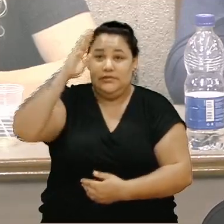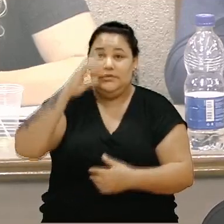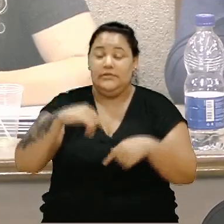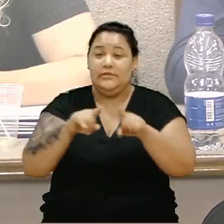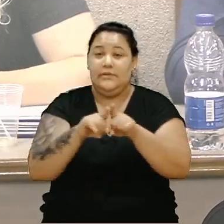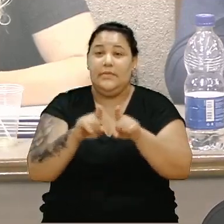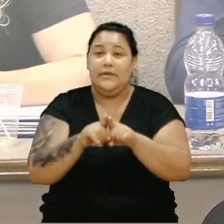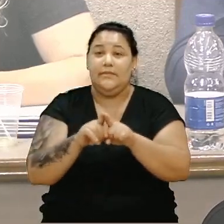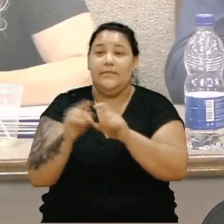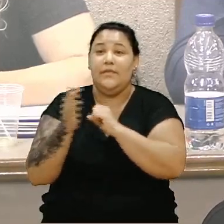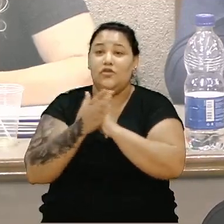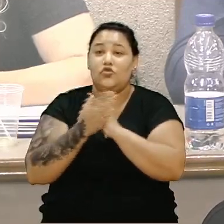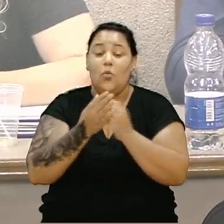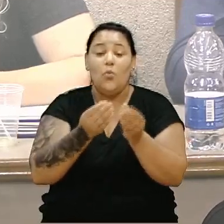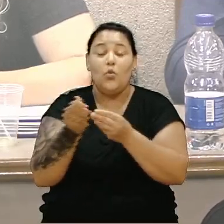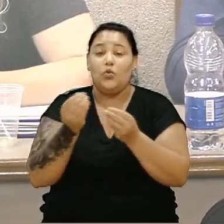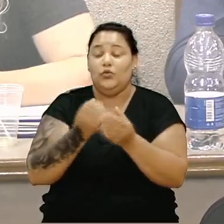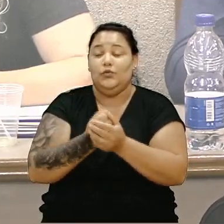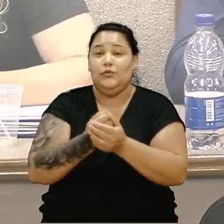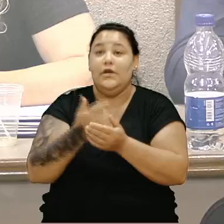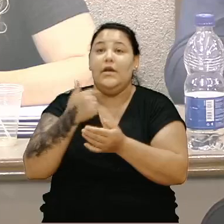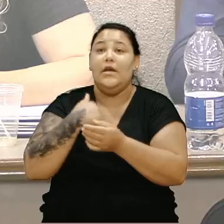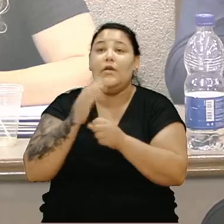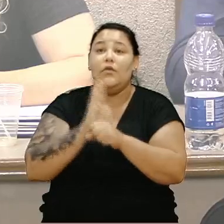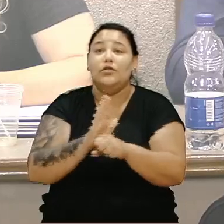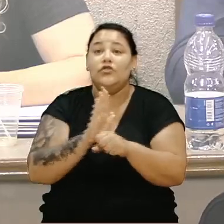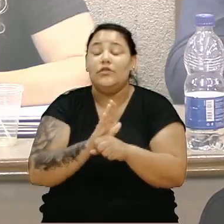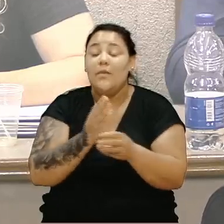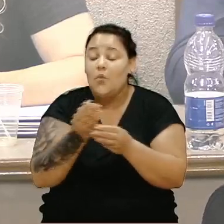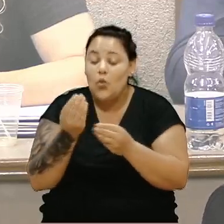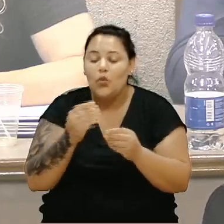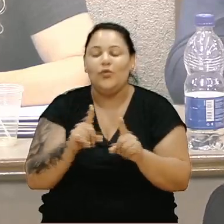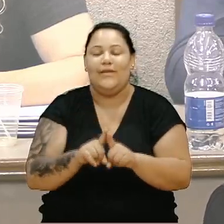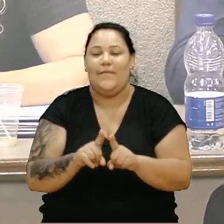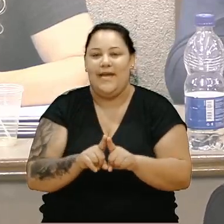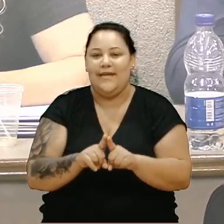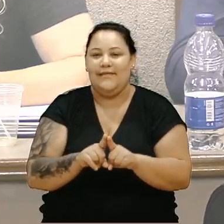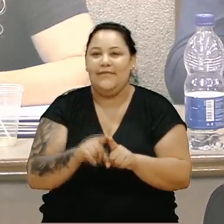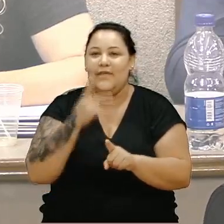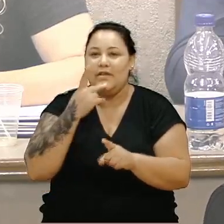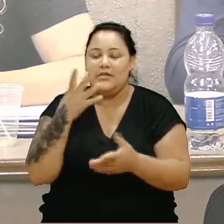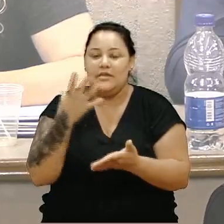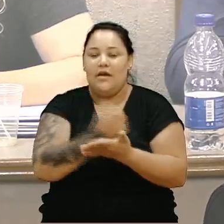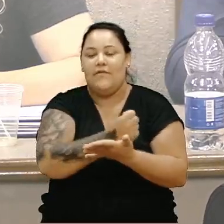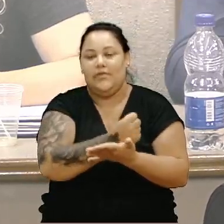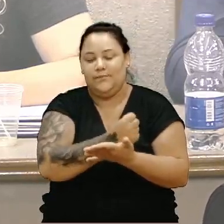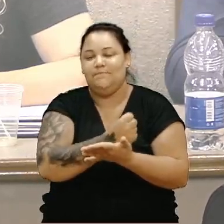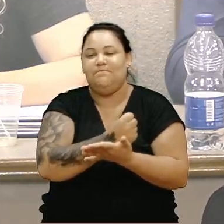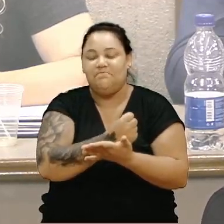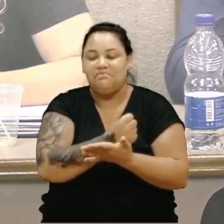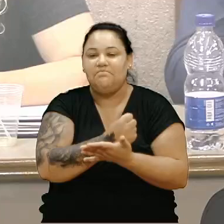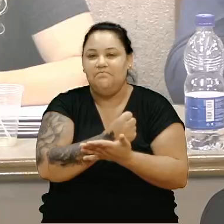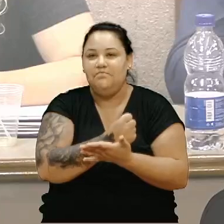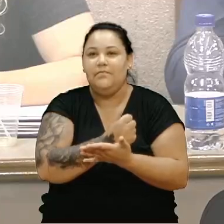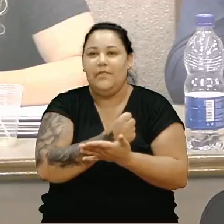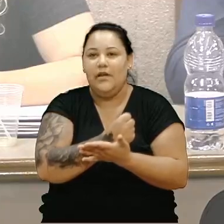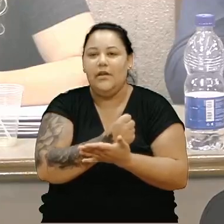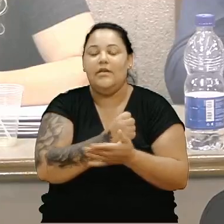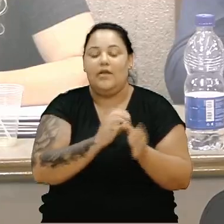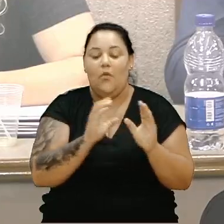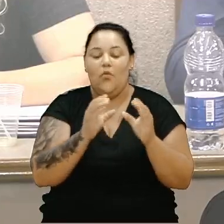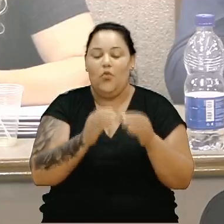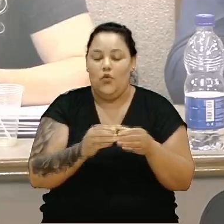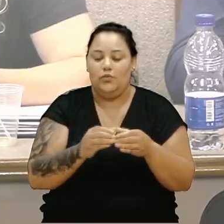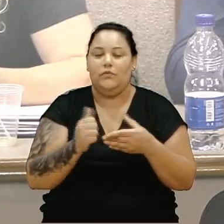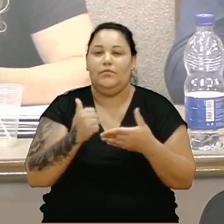ajudou e muito, ajudei ele e muito também, né, na questão do salvamento e resgate de animais. E é uma frente que nós precisamos